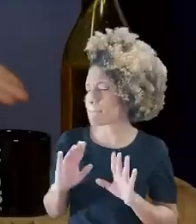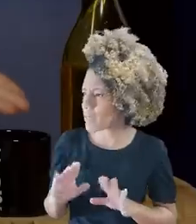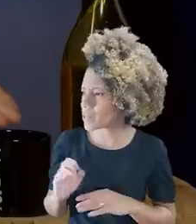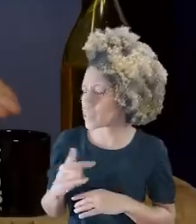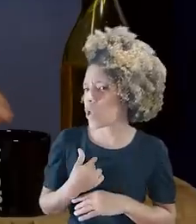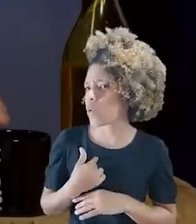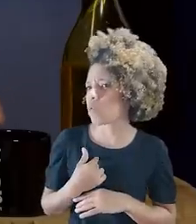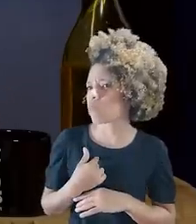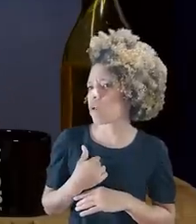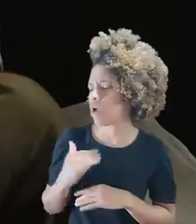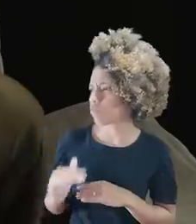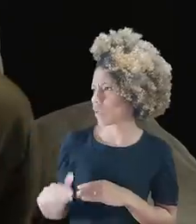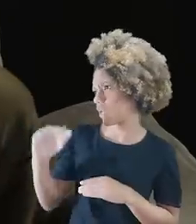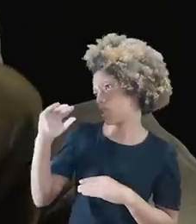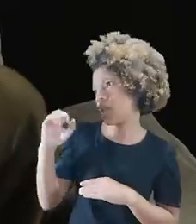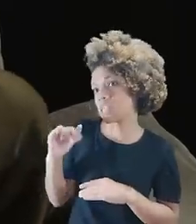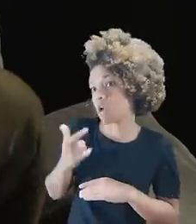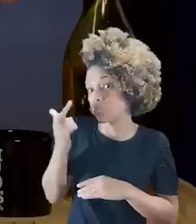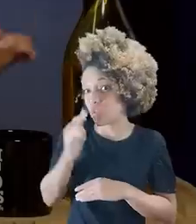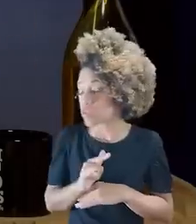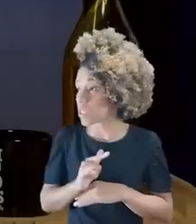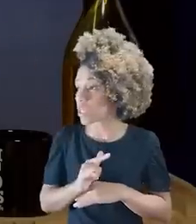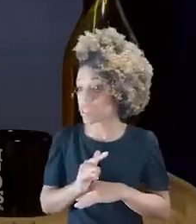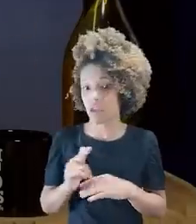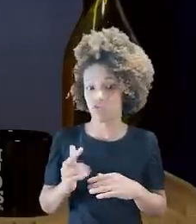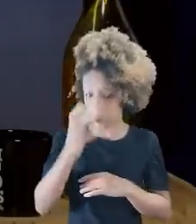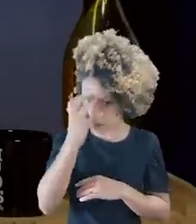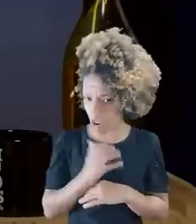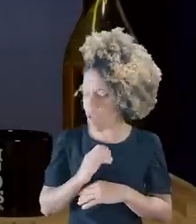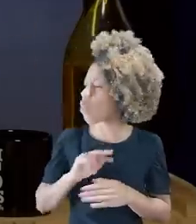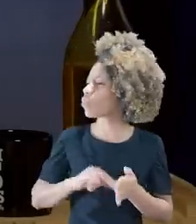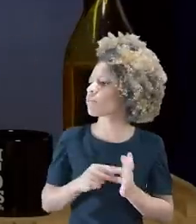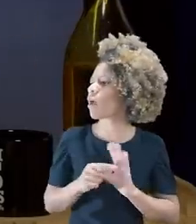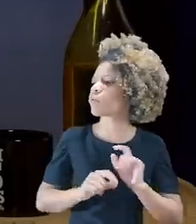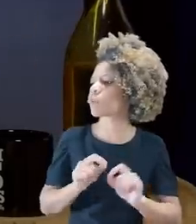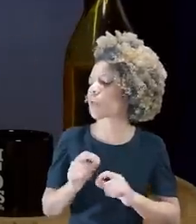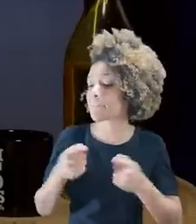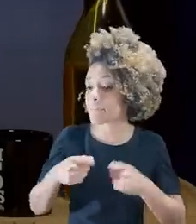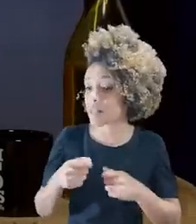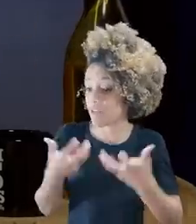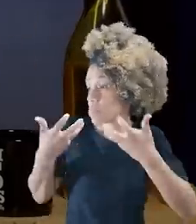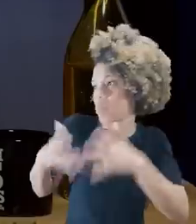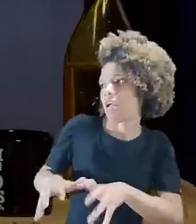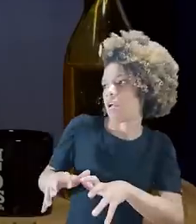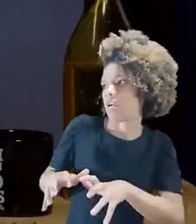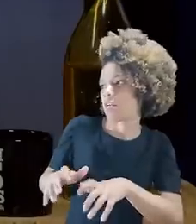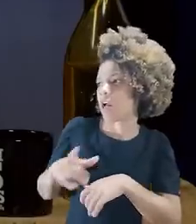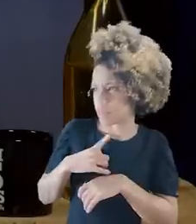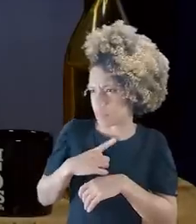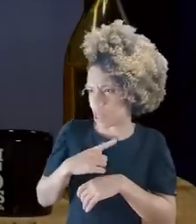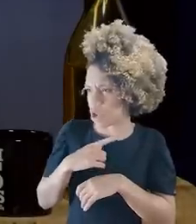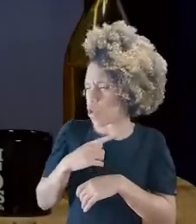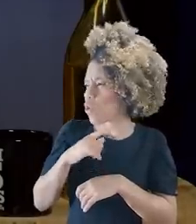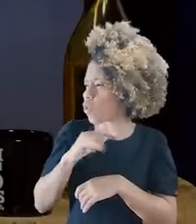vivendo o luto sim sim você matou a Tiazinha né Exato eu matei a ti tava vivendo o luto como é que eu vou viver o luto você tem paciência quando alguém